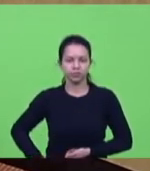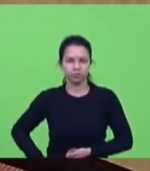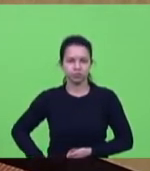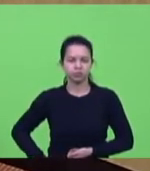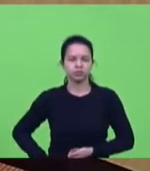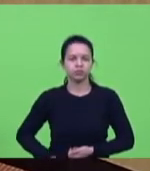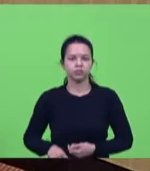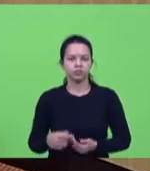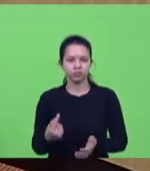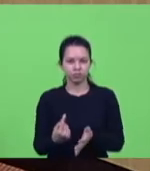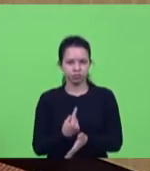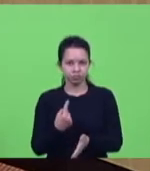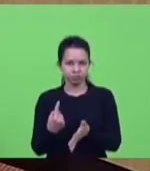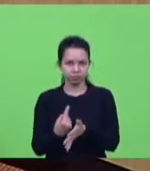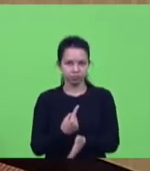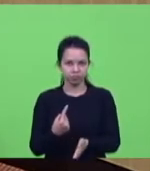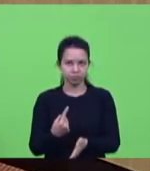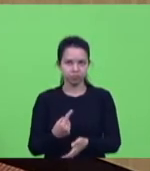se...